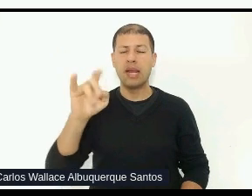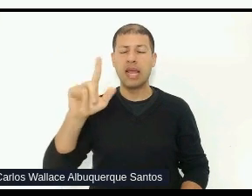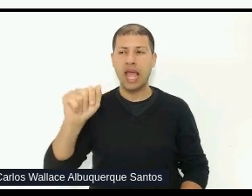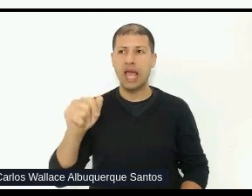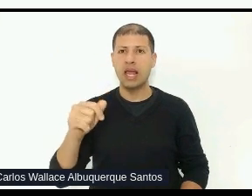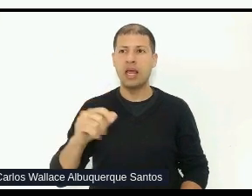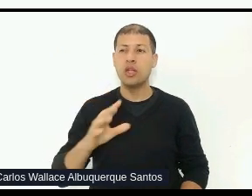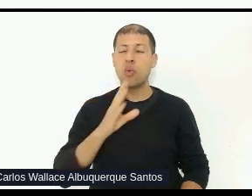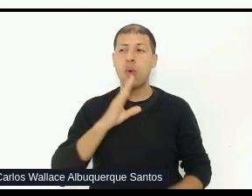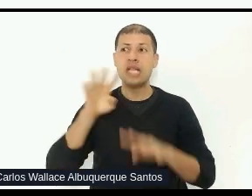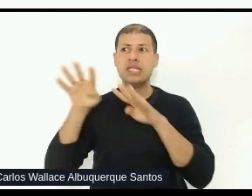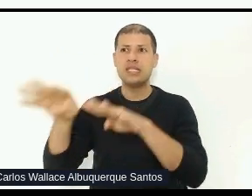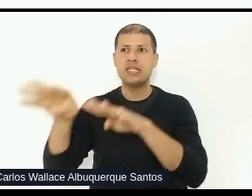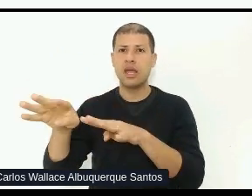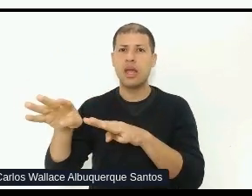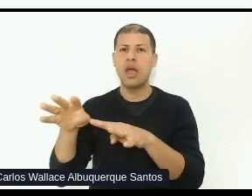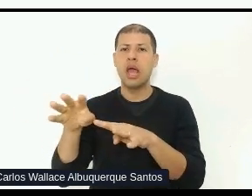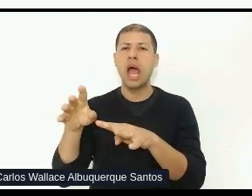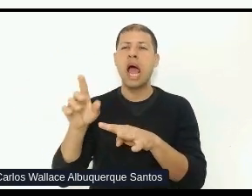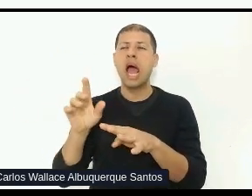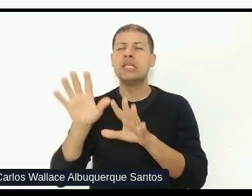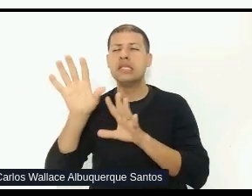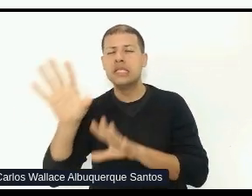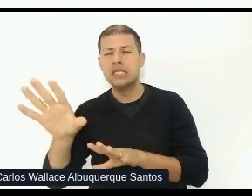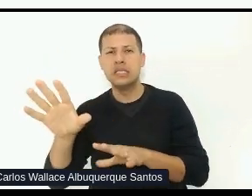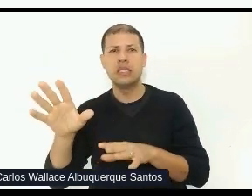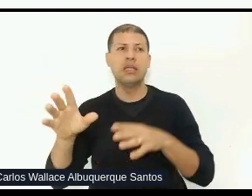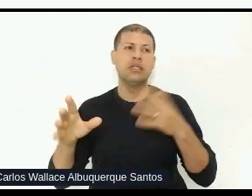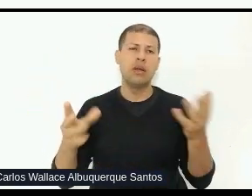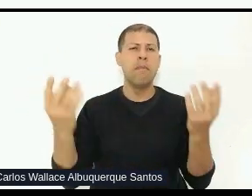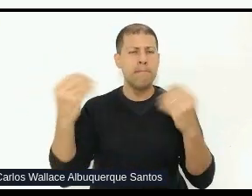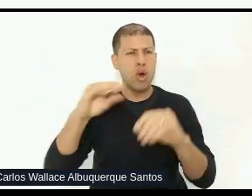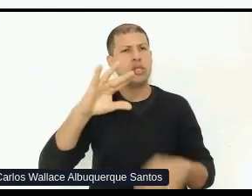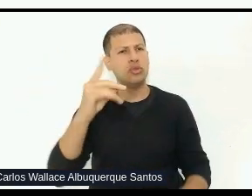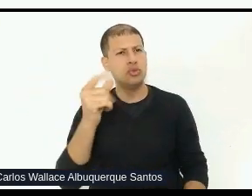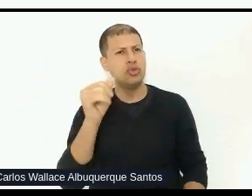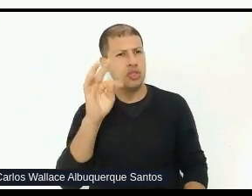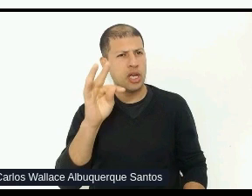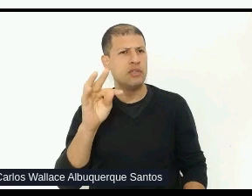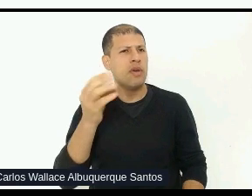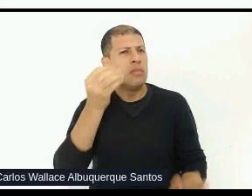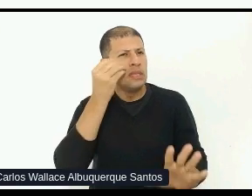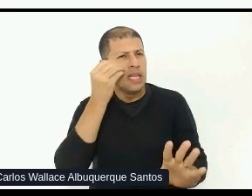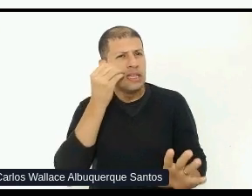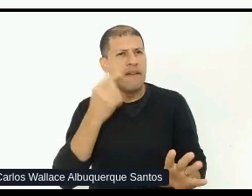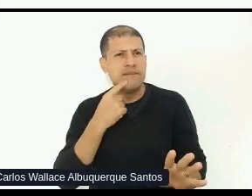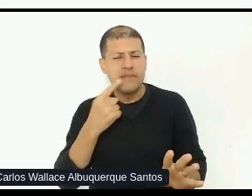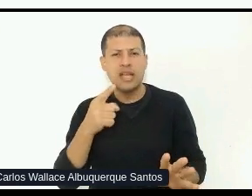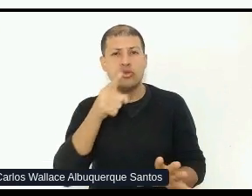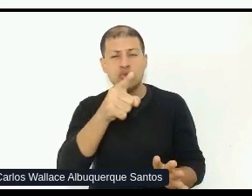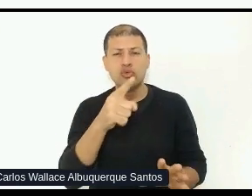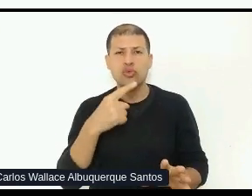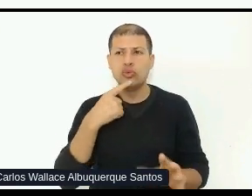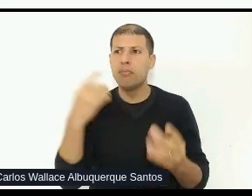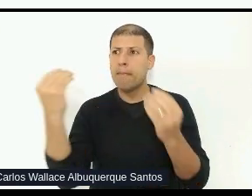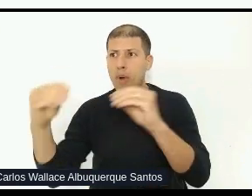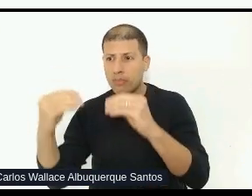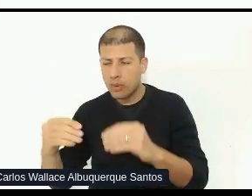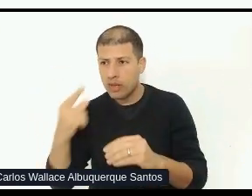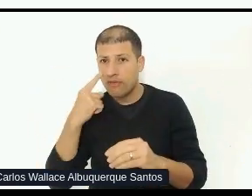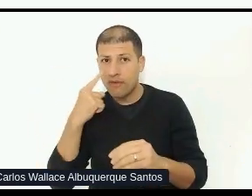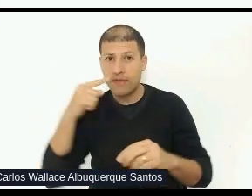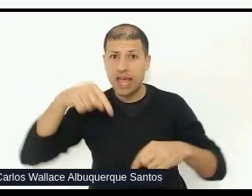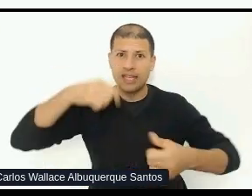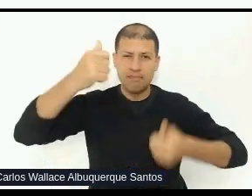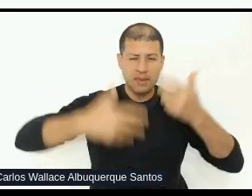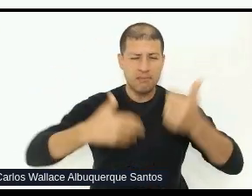compartilhar com a gente. A gente vai tentar ver se a gente costura aqui algumas falas de vocês junto com a nossa apresentação,